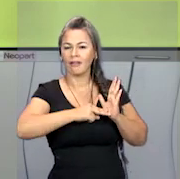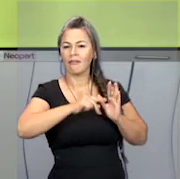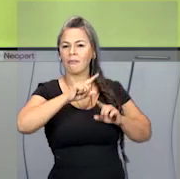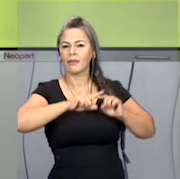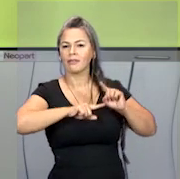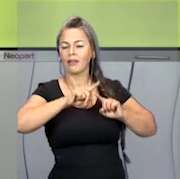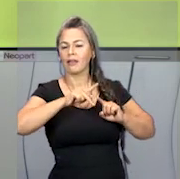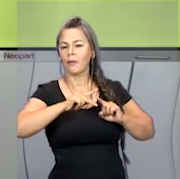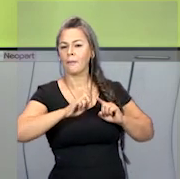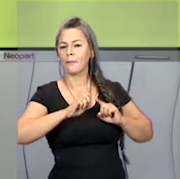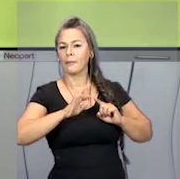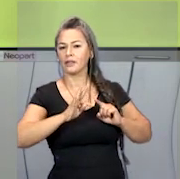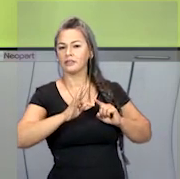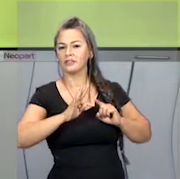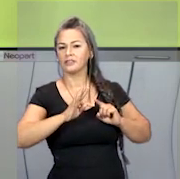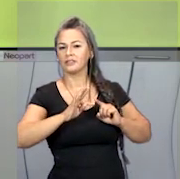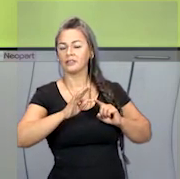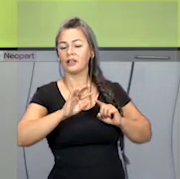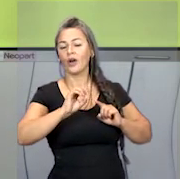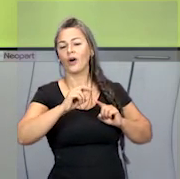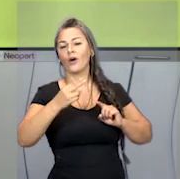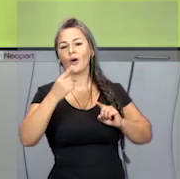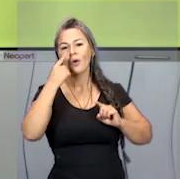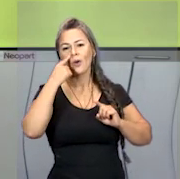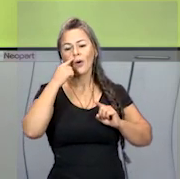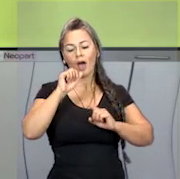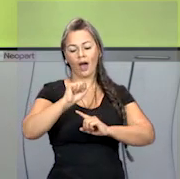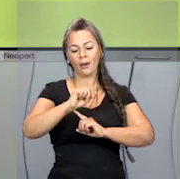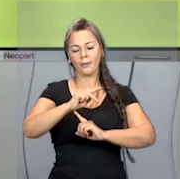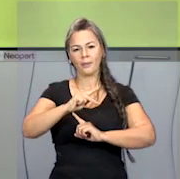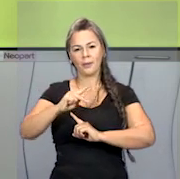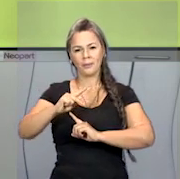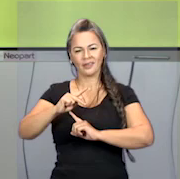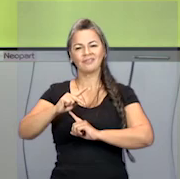didático, o PET de Sociologia e procurar os professores de